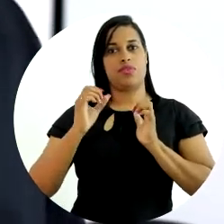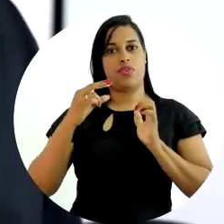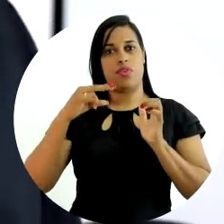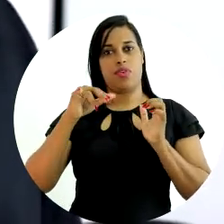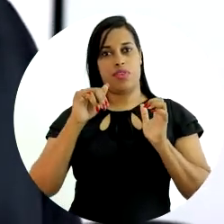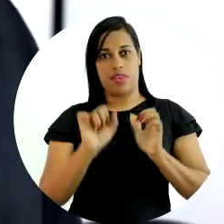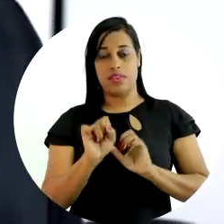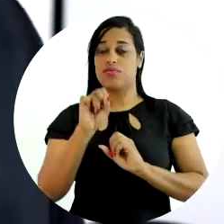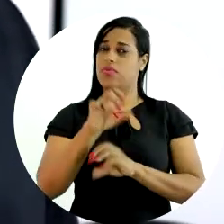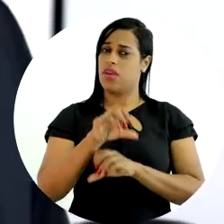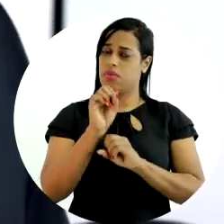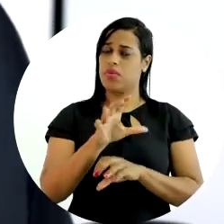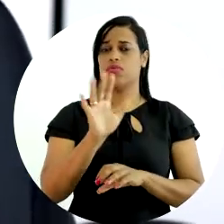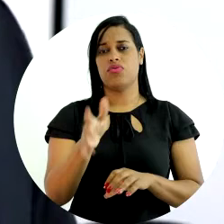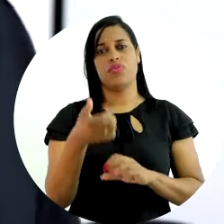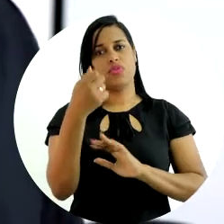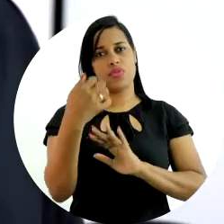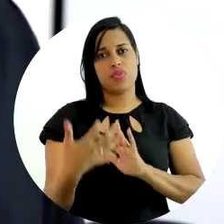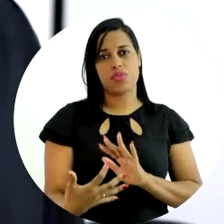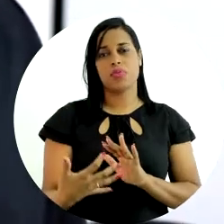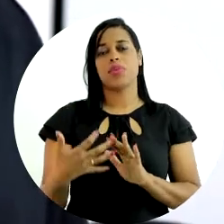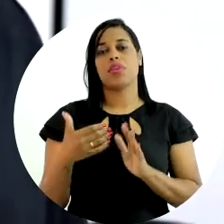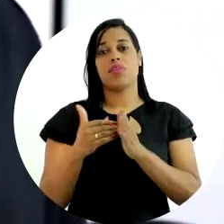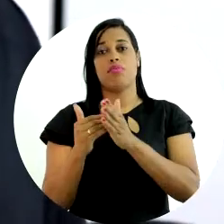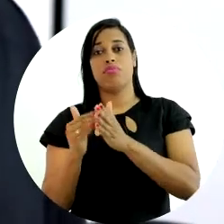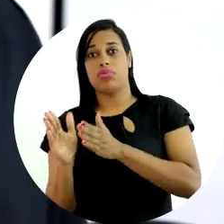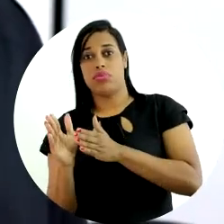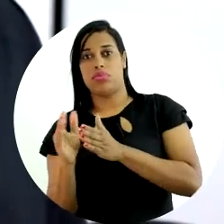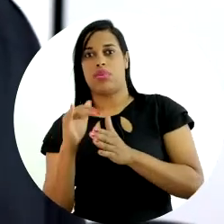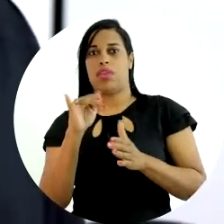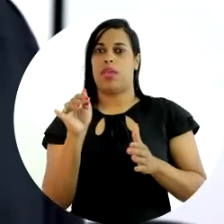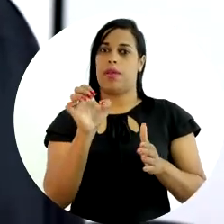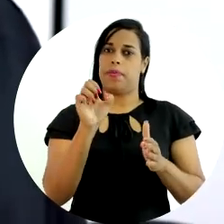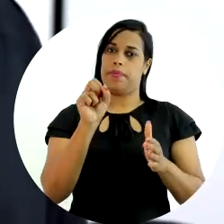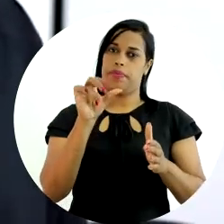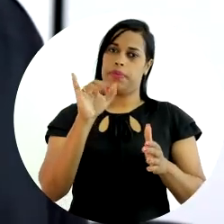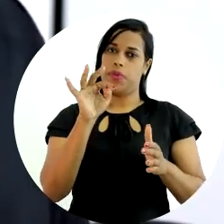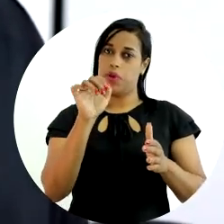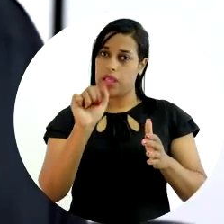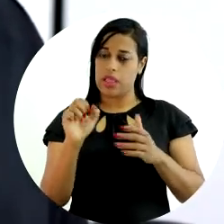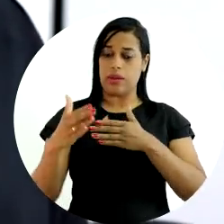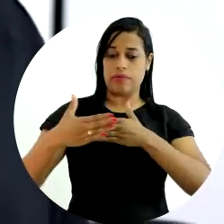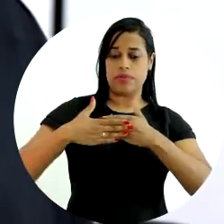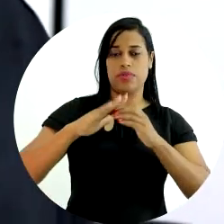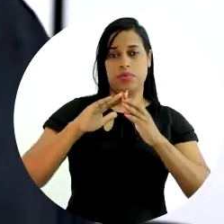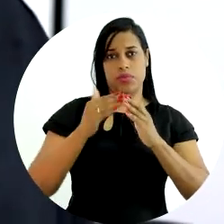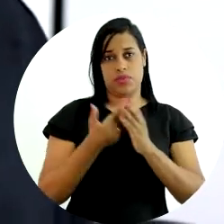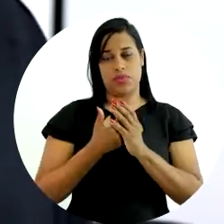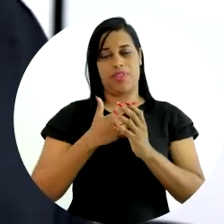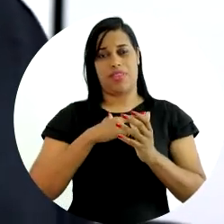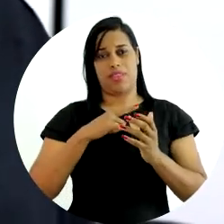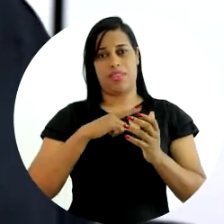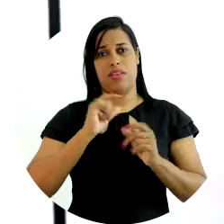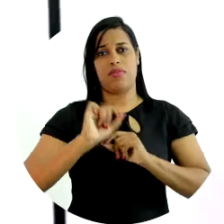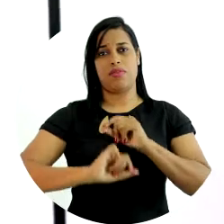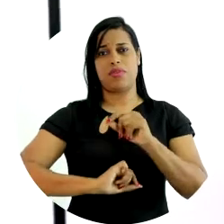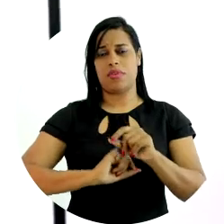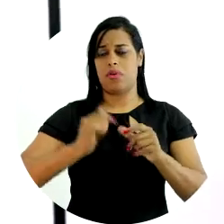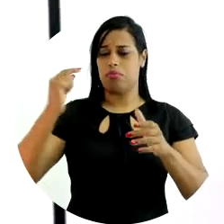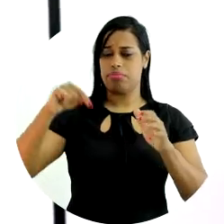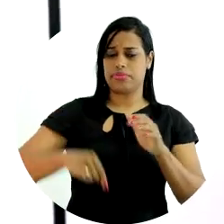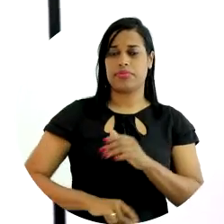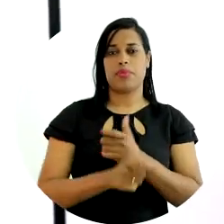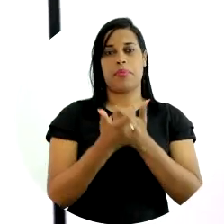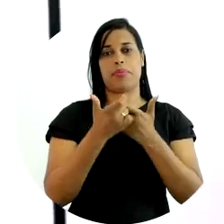riquezas das colônias. Na educação, como eu falei, né, com a expulsão dos jesuítas e o fechamento das escolas, houve